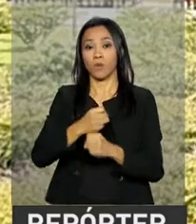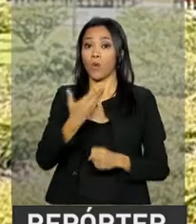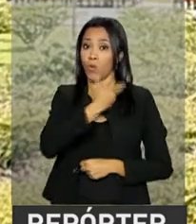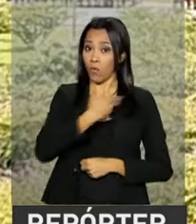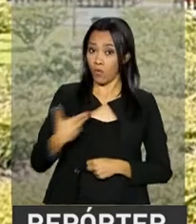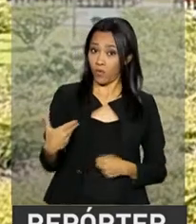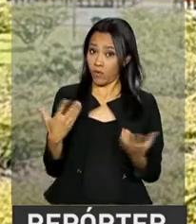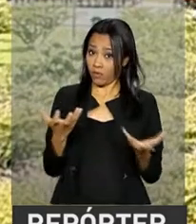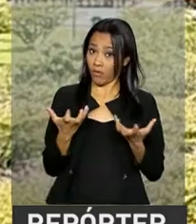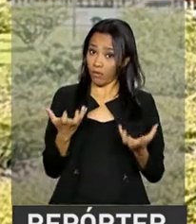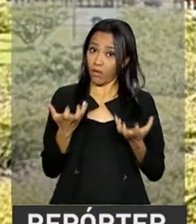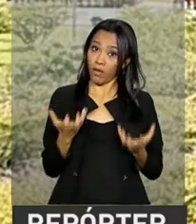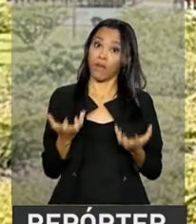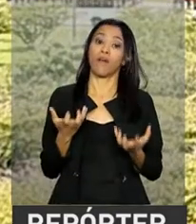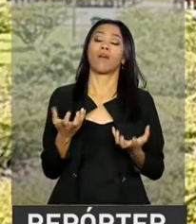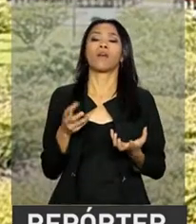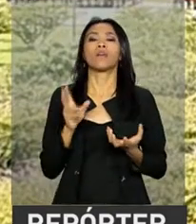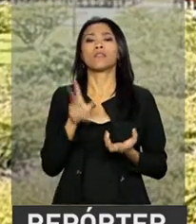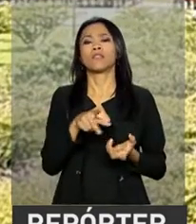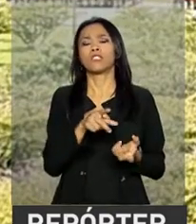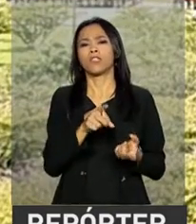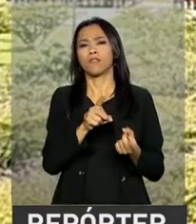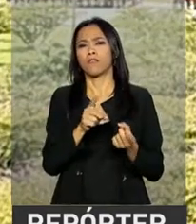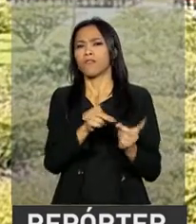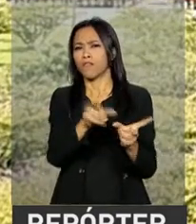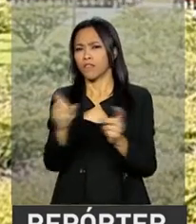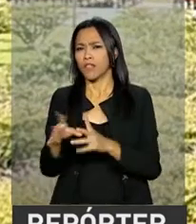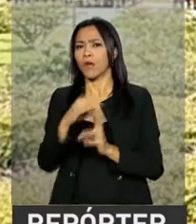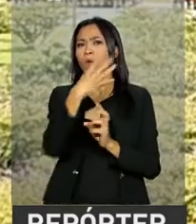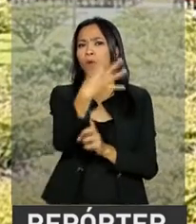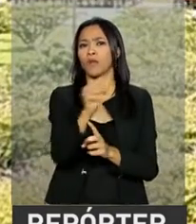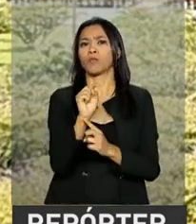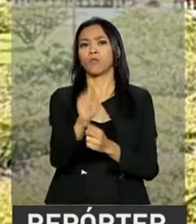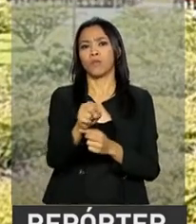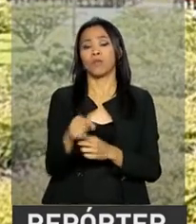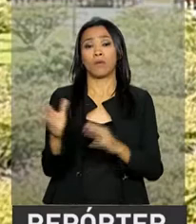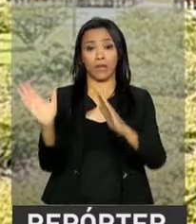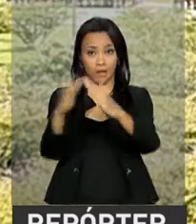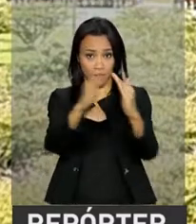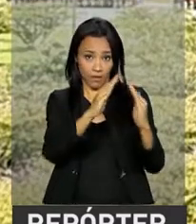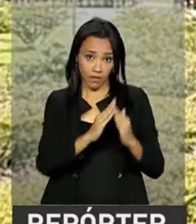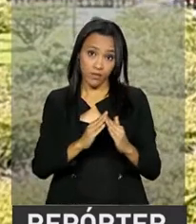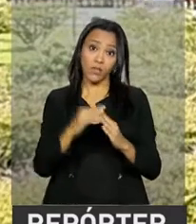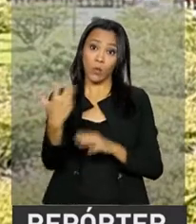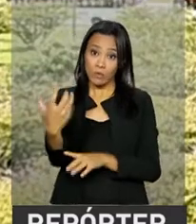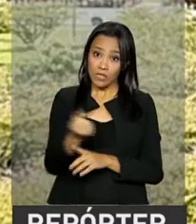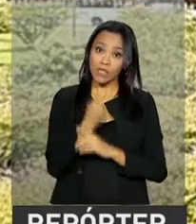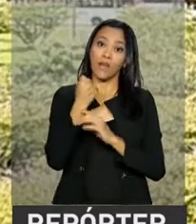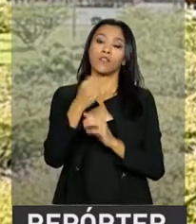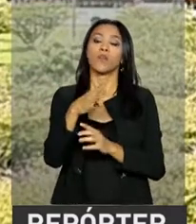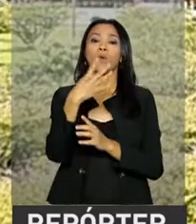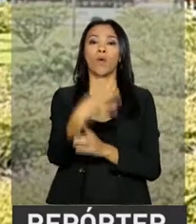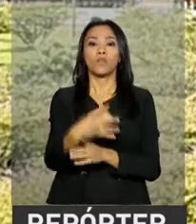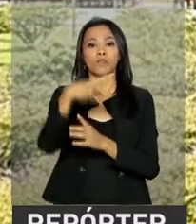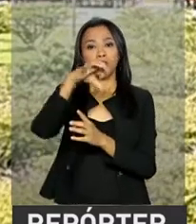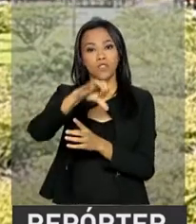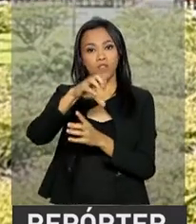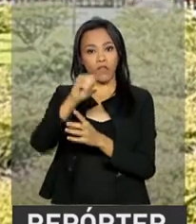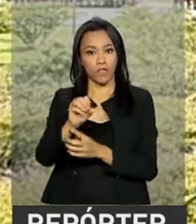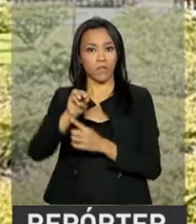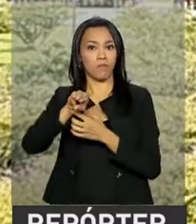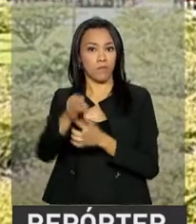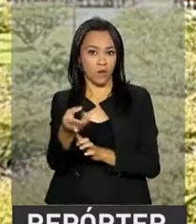sejam comercializadas 4 mil unidades habitacionais com o sax de 490 milhões